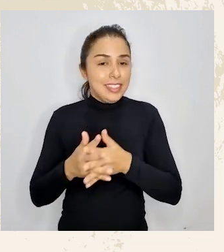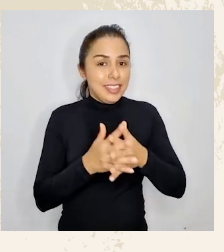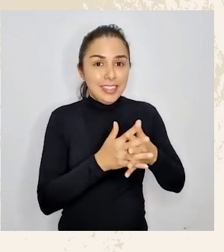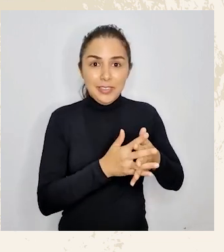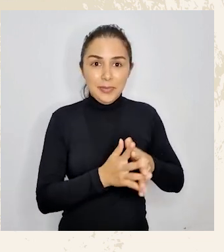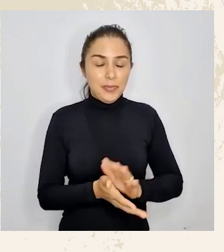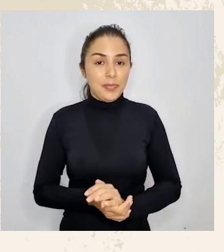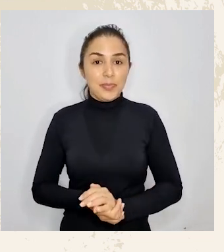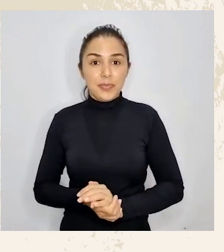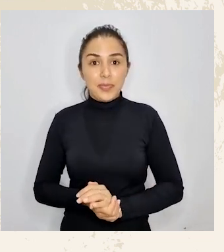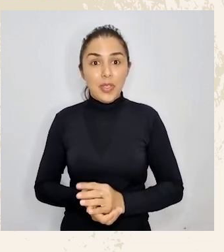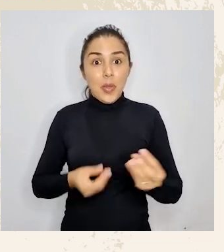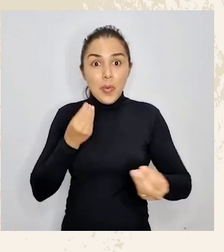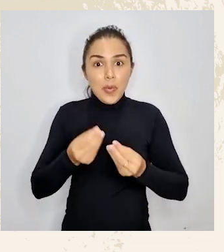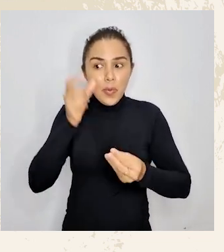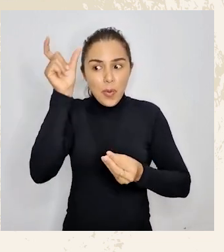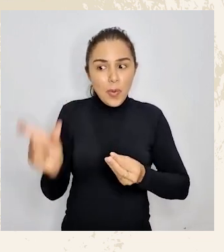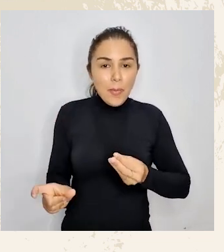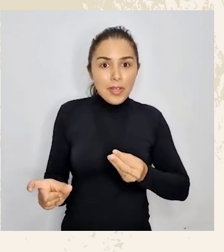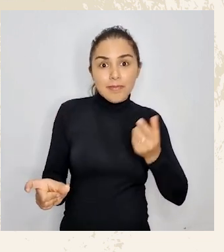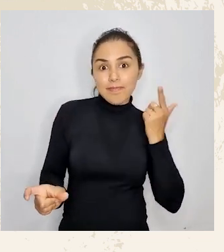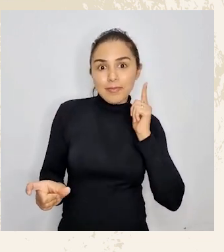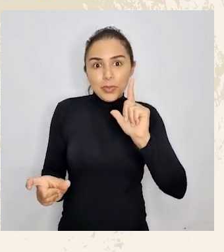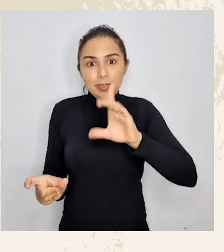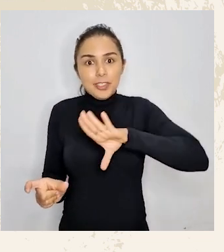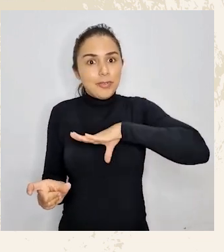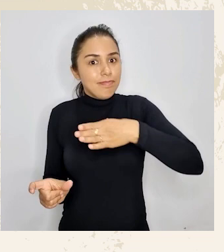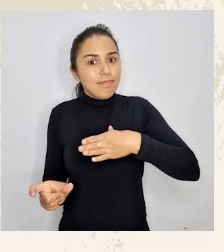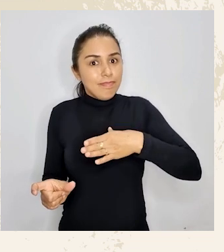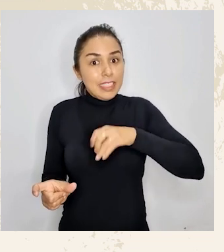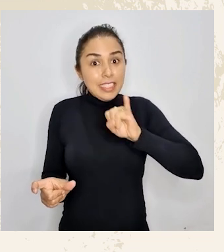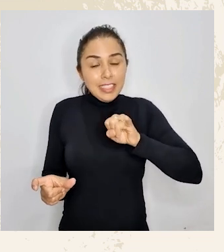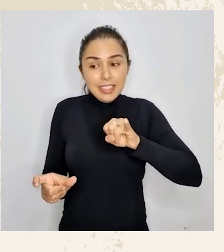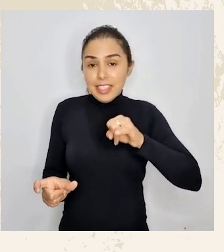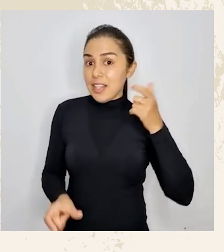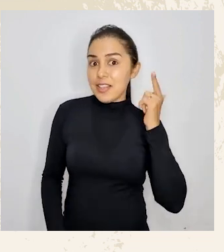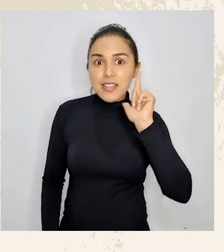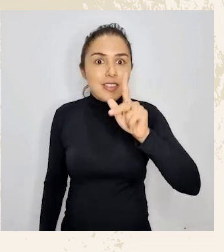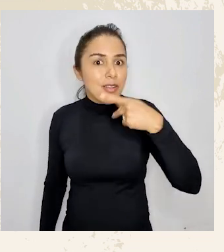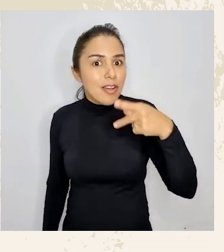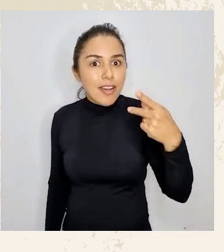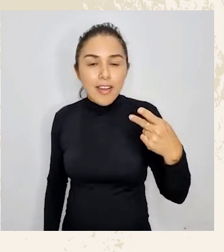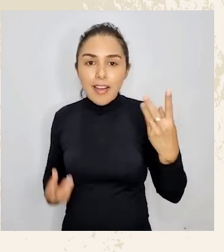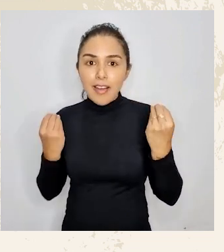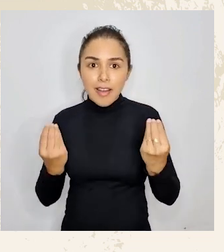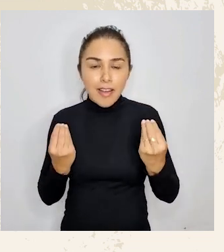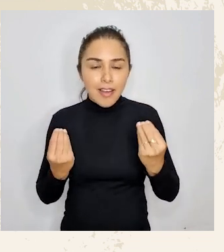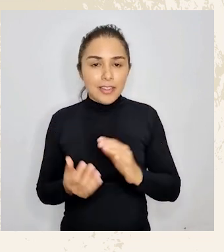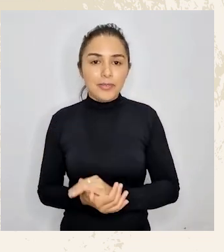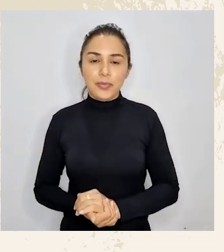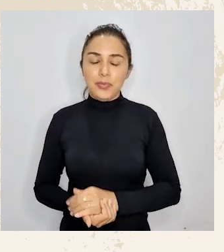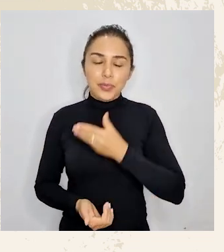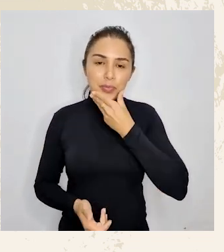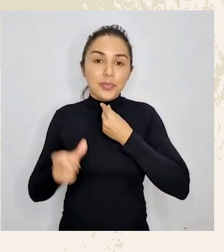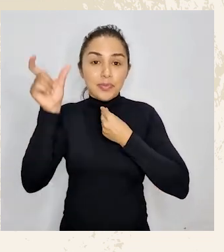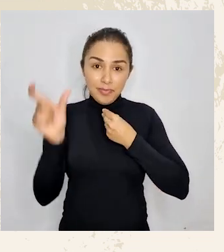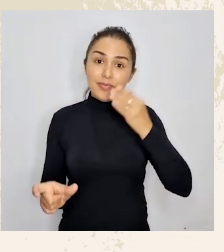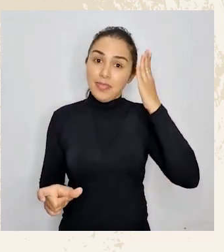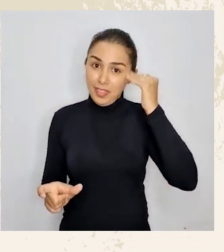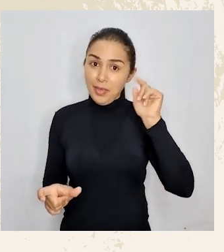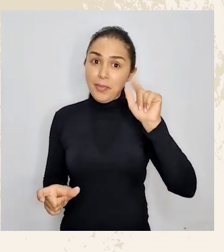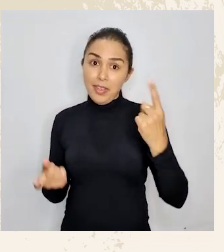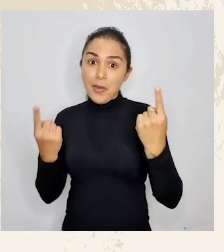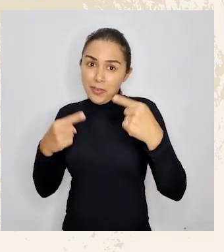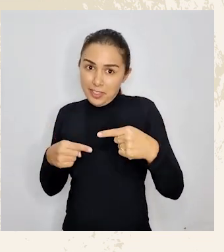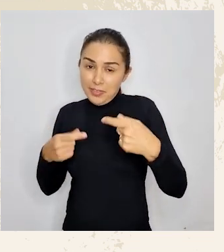confusão! Onde buscar coragem? E se sua voz não sair na hora em que ele for falar? Felipe sabe que tem um